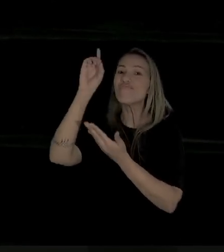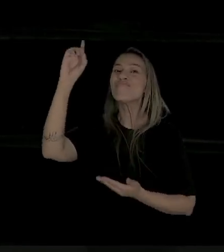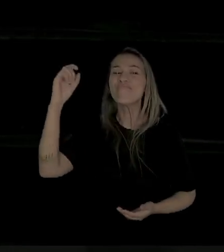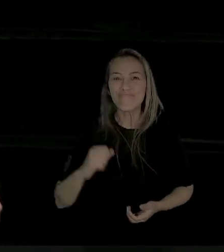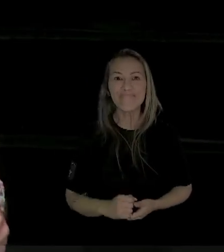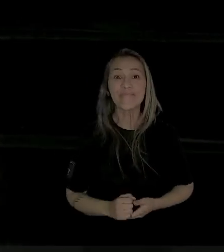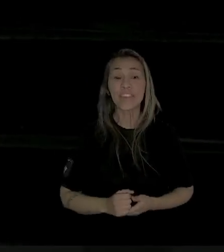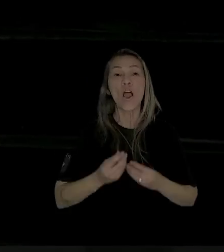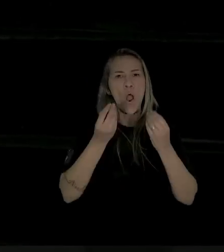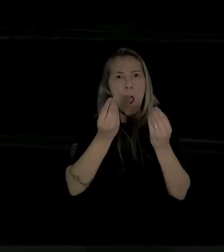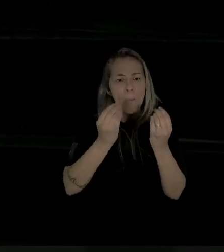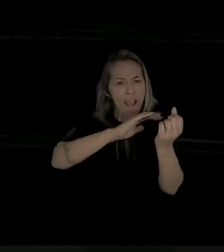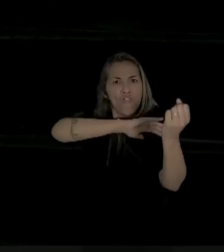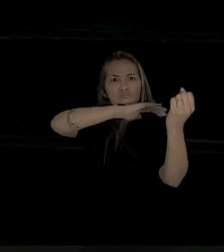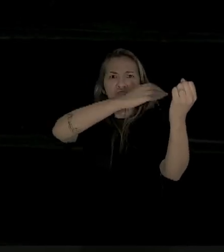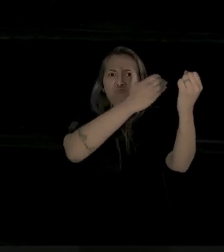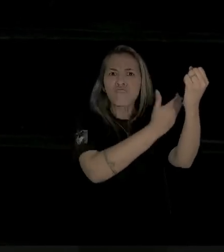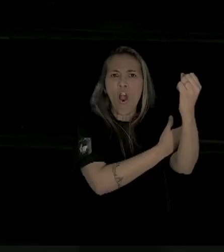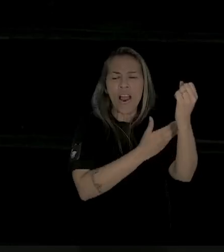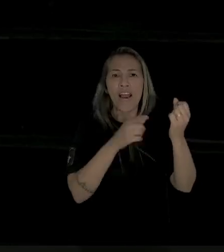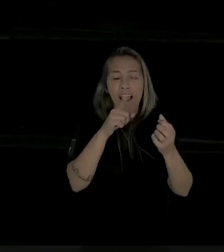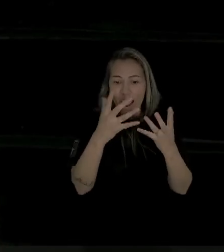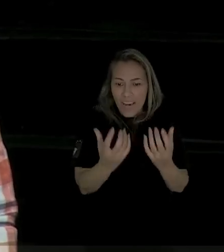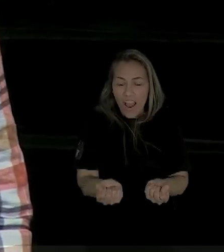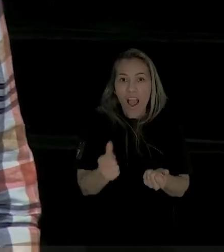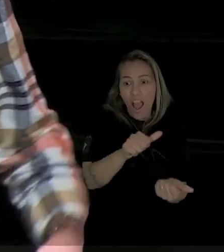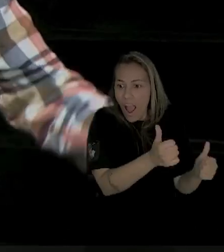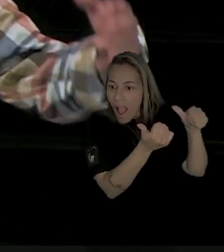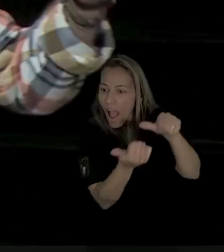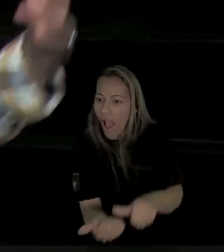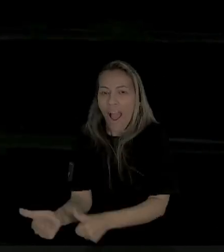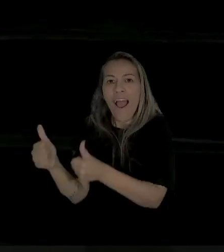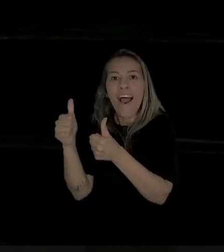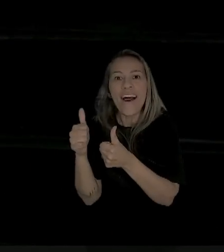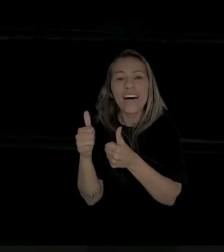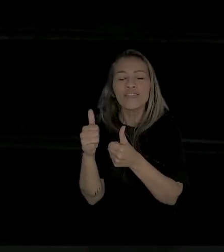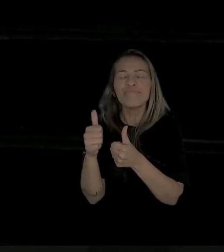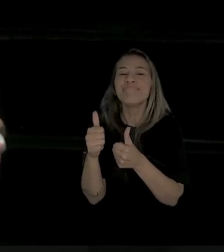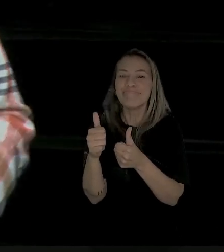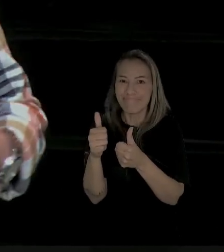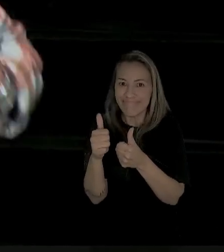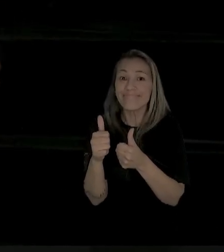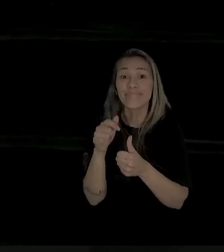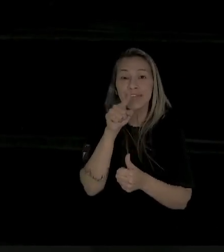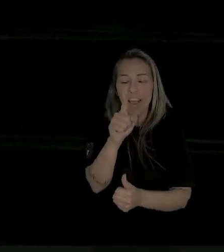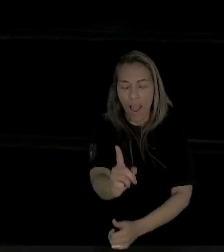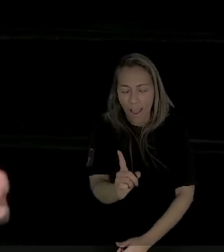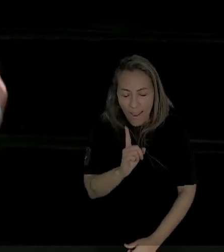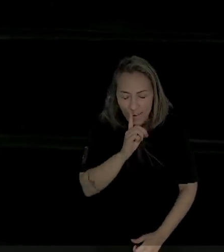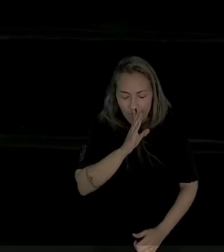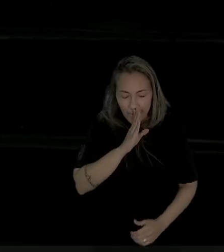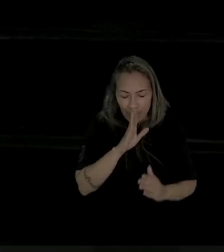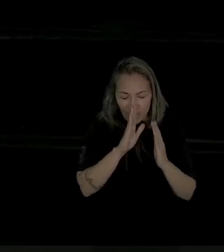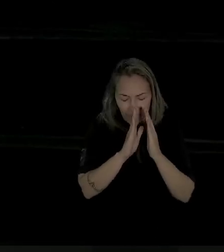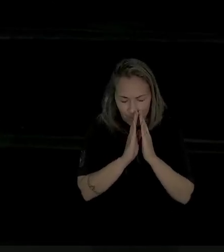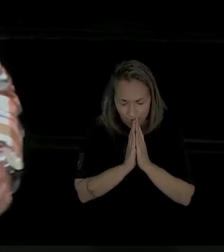que vai a força de um homem que desce as águas do batismo? São momentos de caverna, que a gente recebe uma palavra, a gente